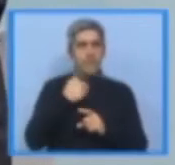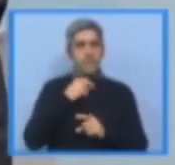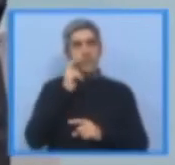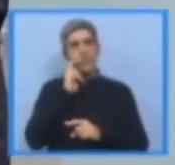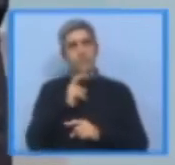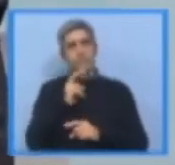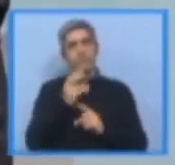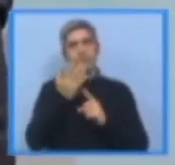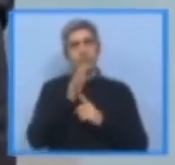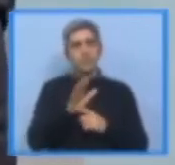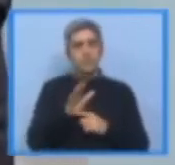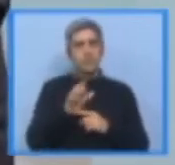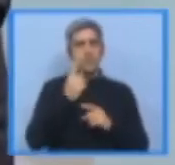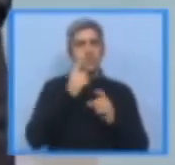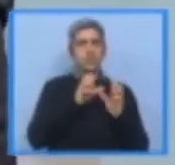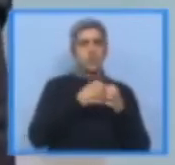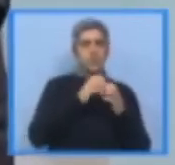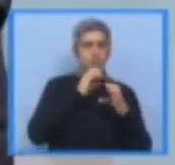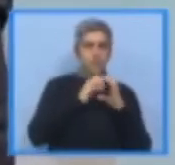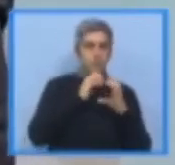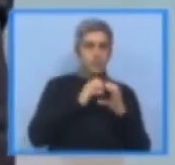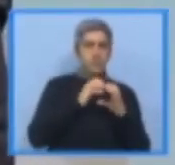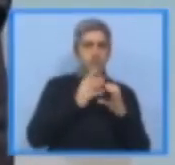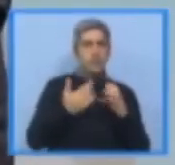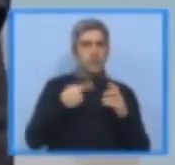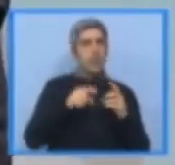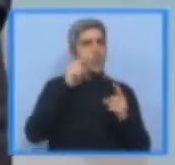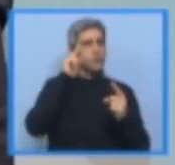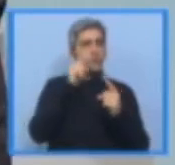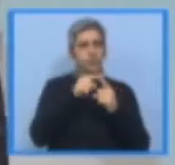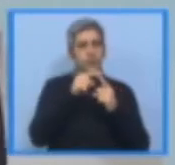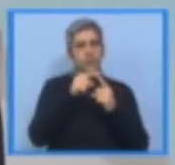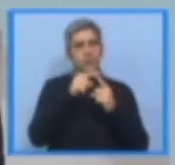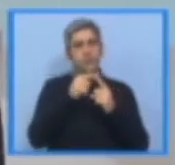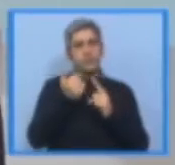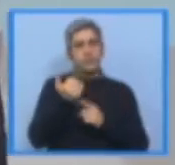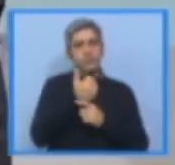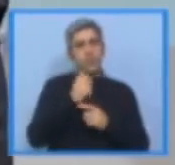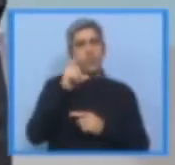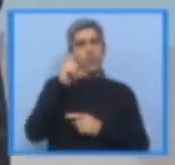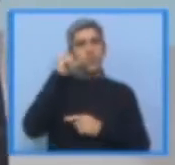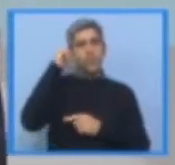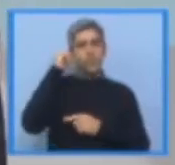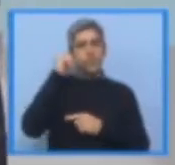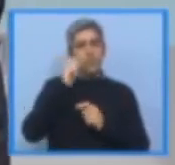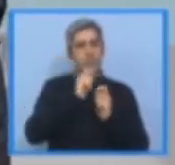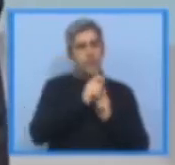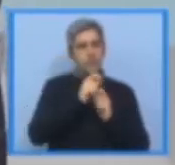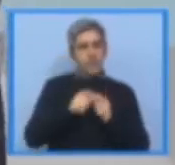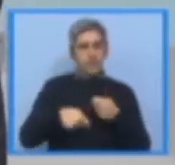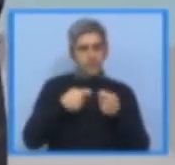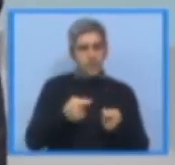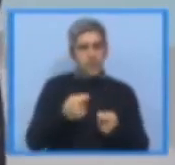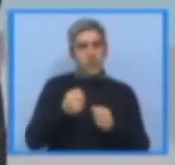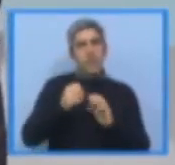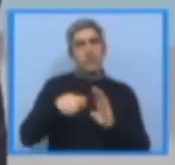vejo que, por exemplo, um grupo de comunicação que tem como objetivo gerar lucro e pagar os seus investimentos e ter